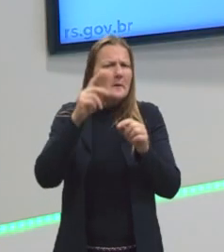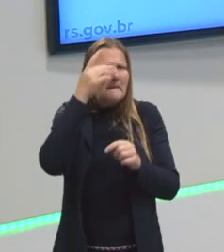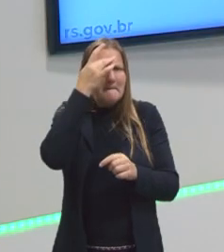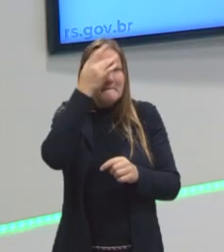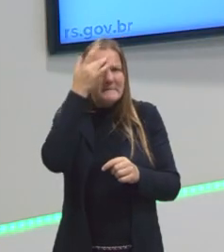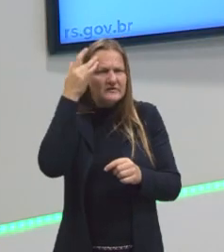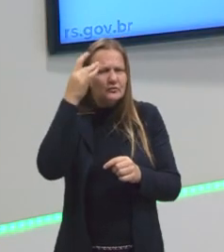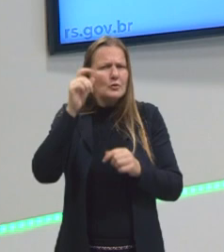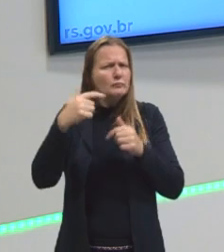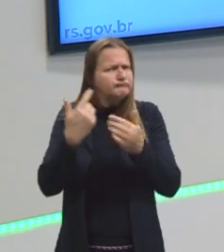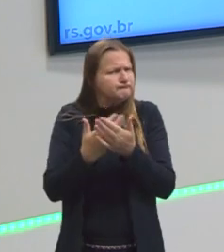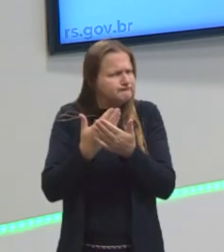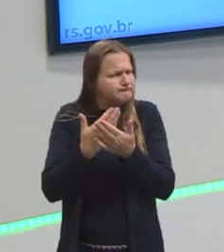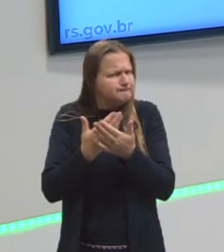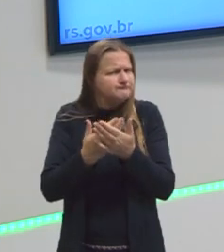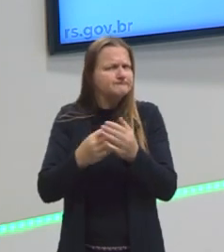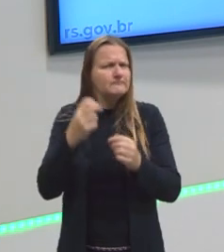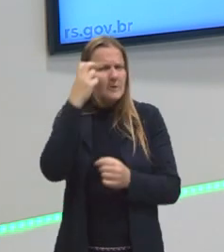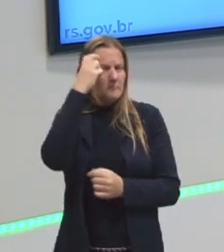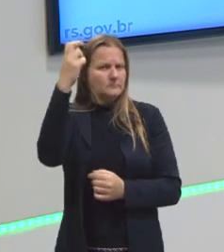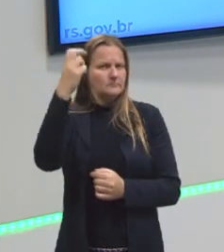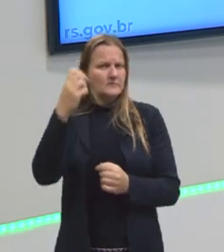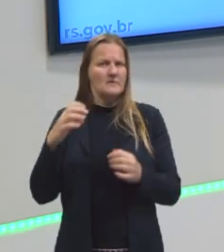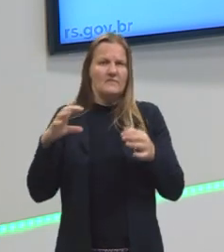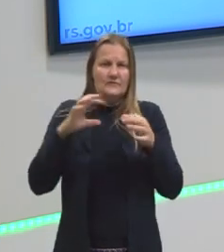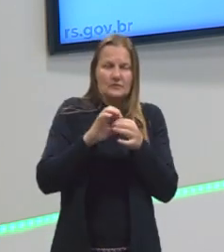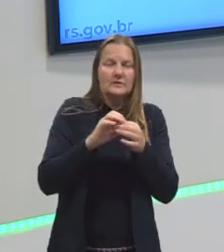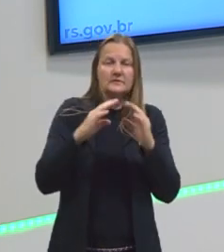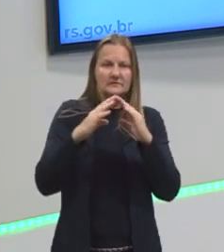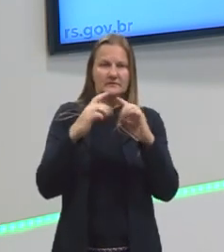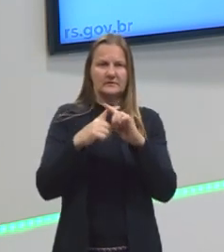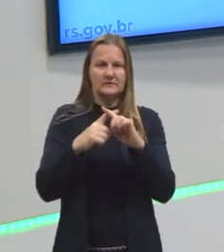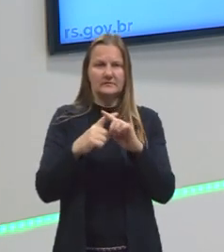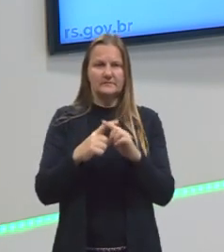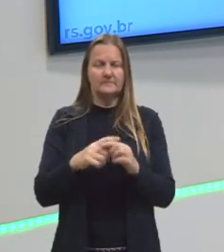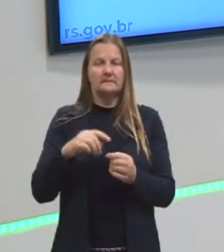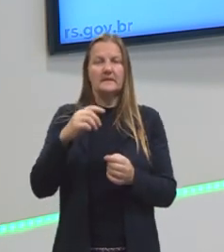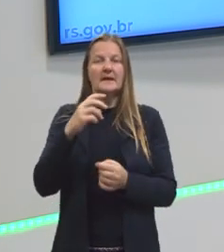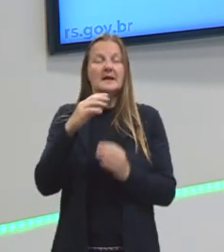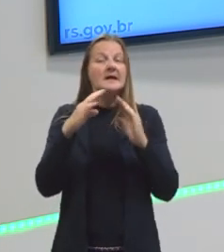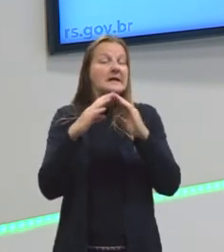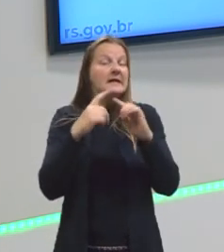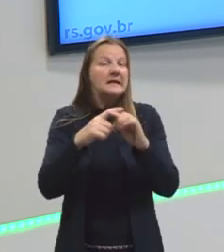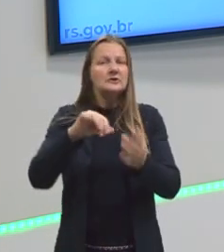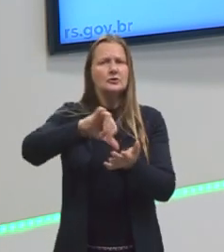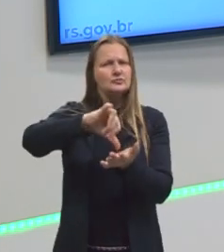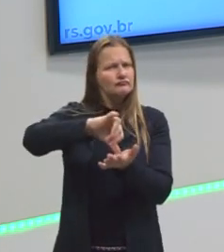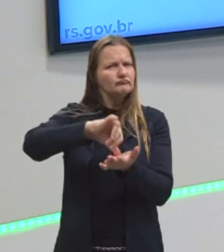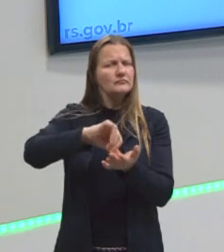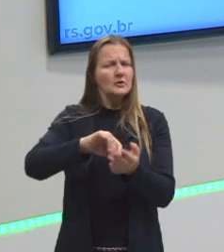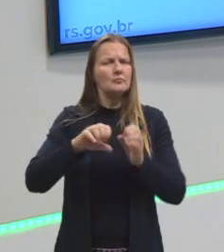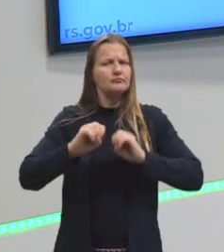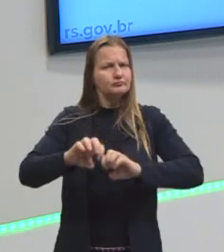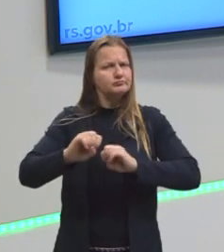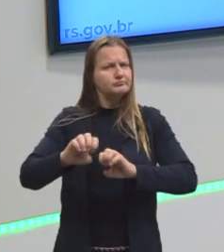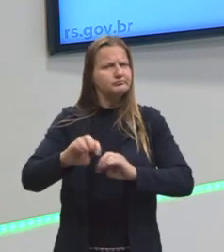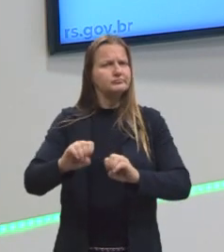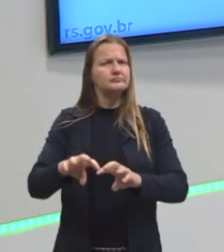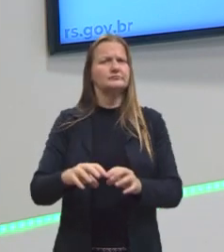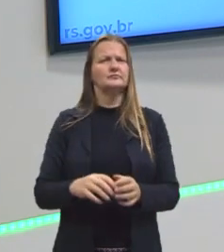conhecimento estão ligadas à igreja né a igreja acaba a centralizando e a educação